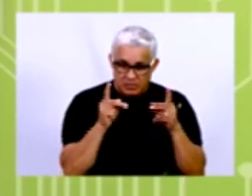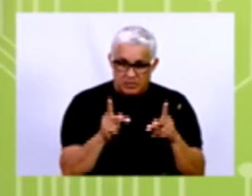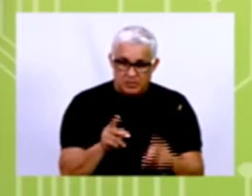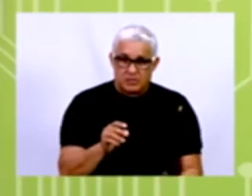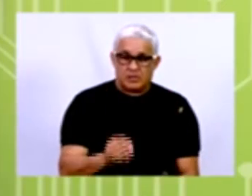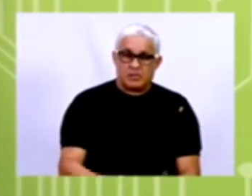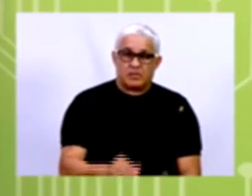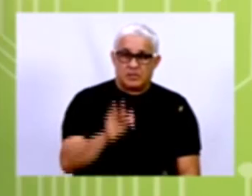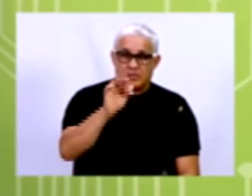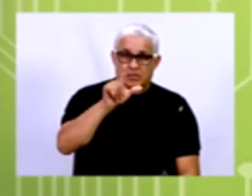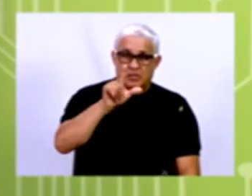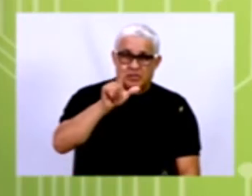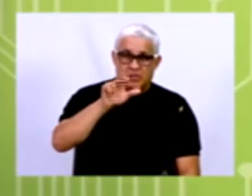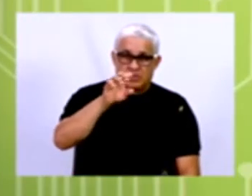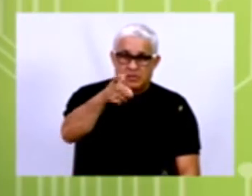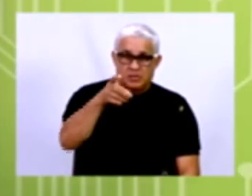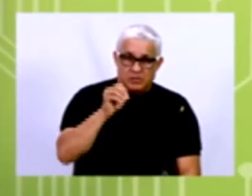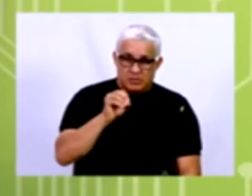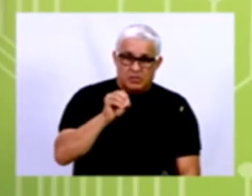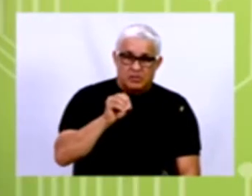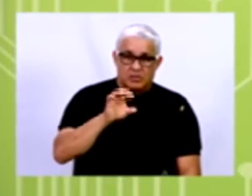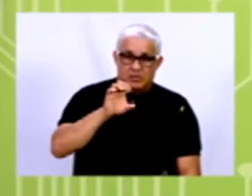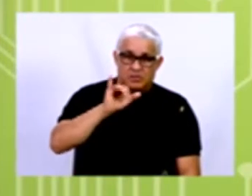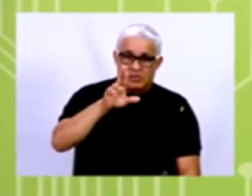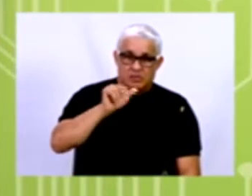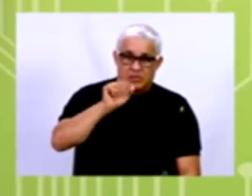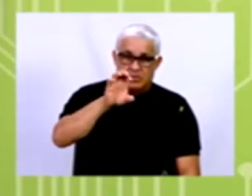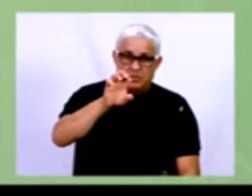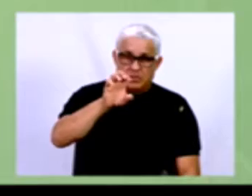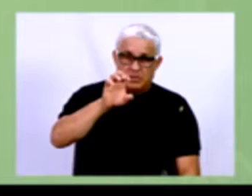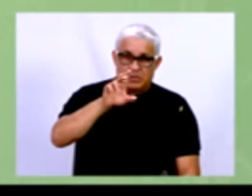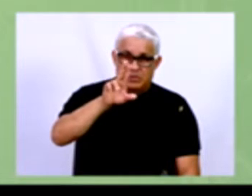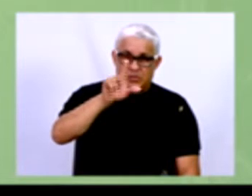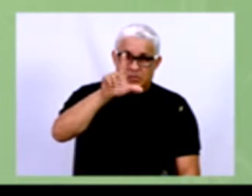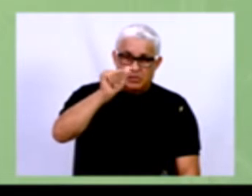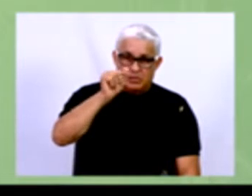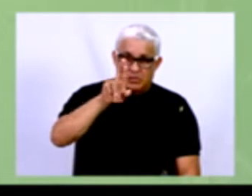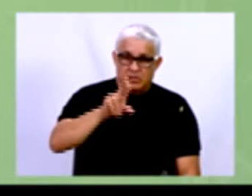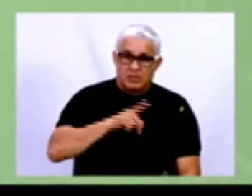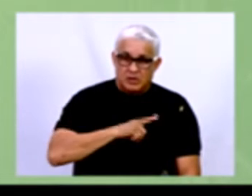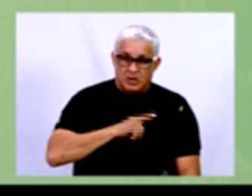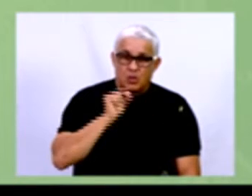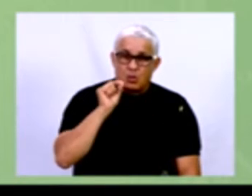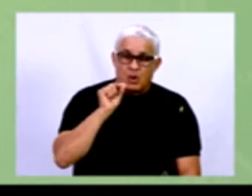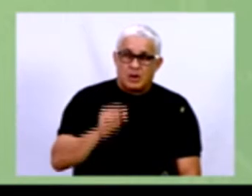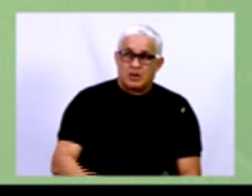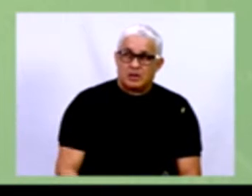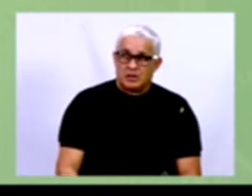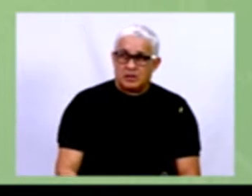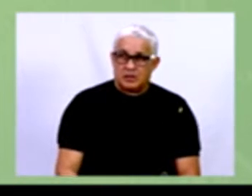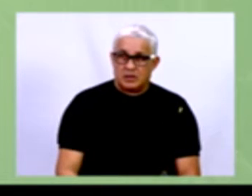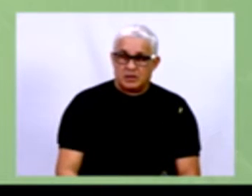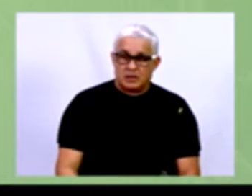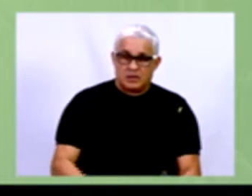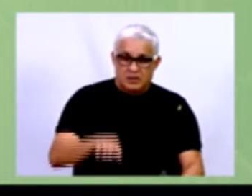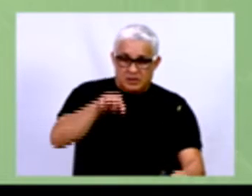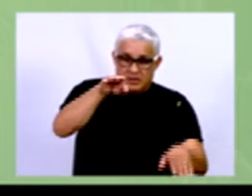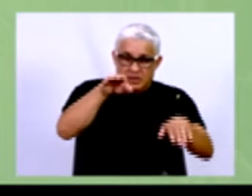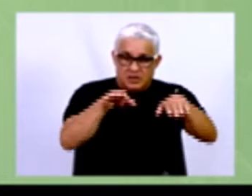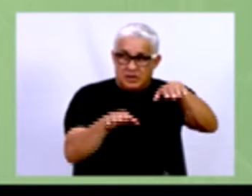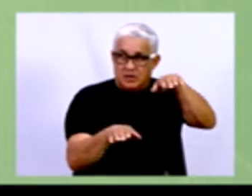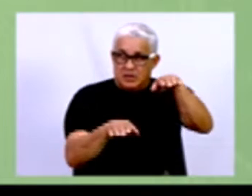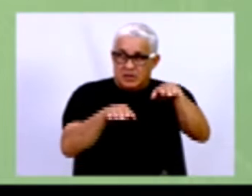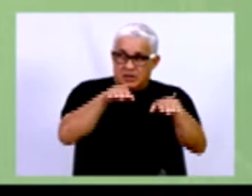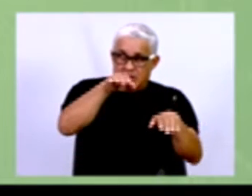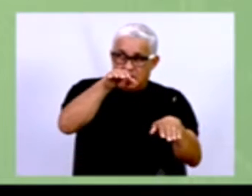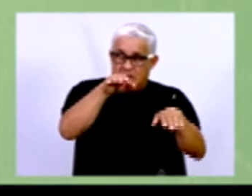circular, bolado pelos economistas clássicos, ele tem uma tendência de equilíbrio. Segundo eles, esse sistema